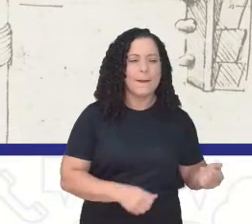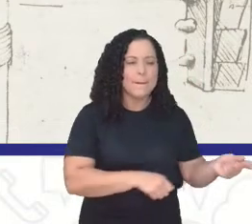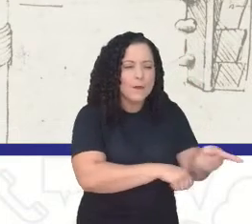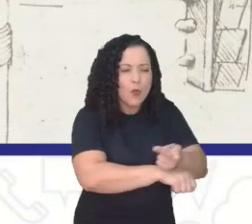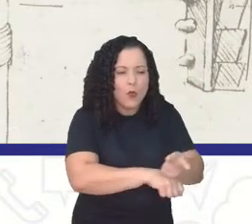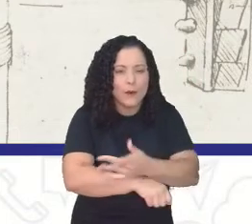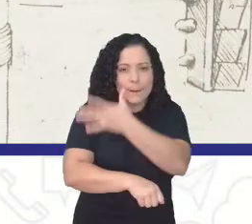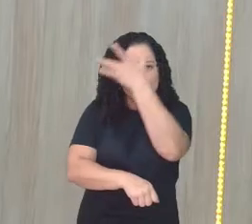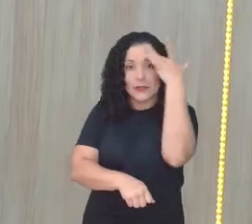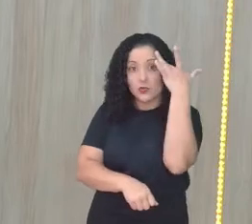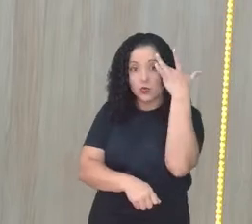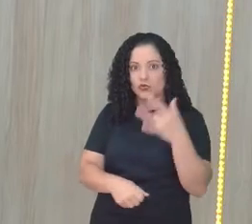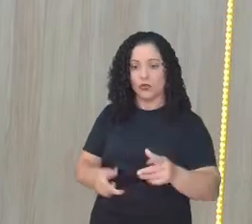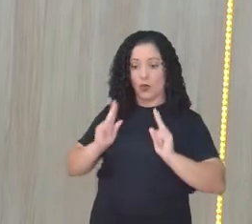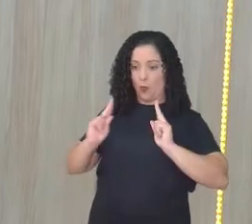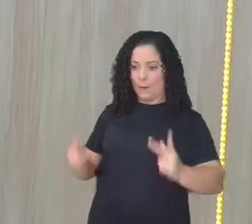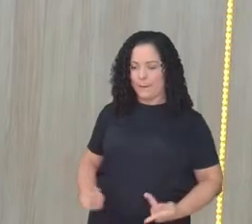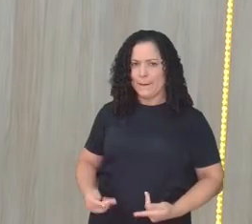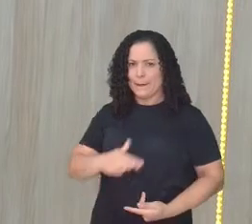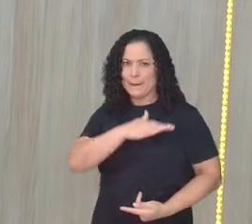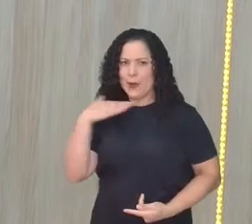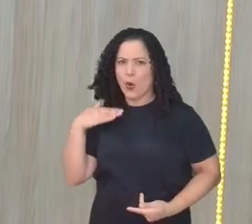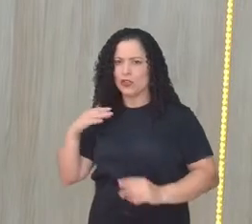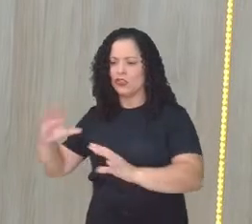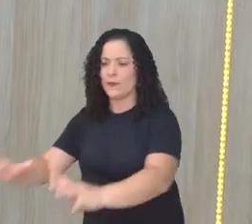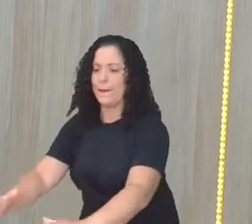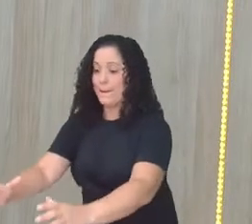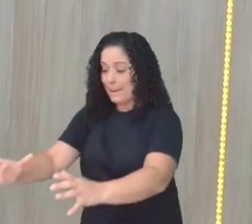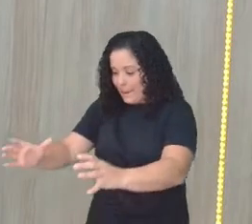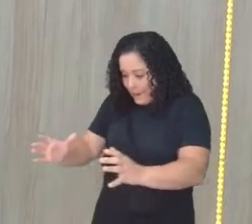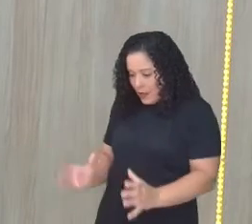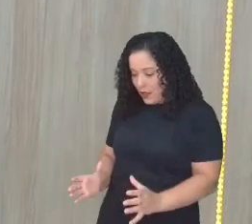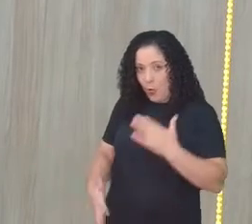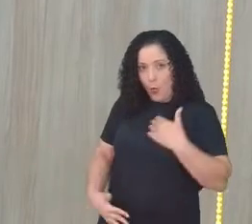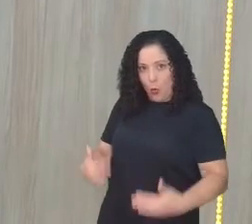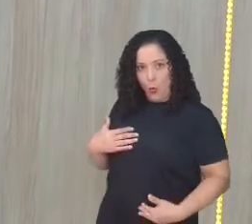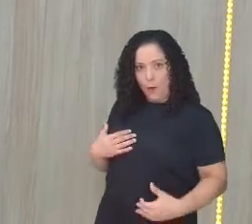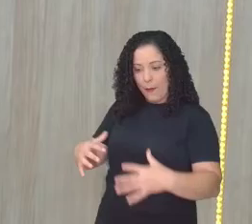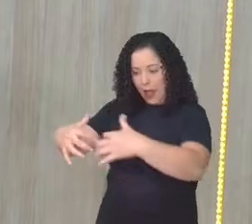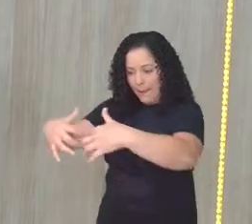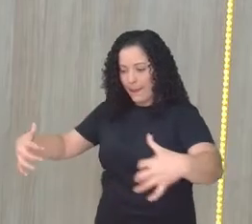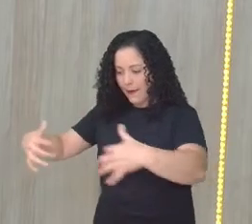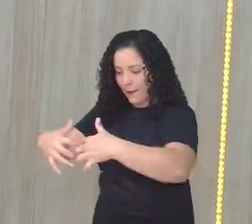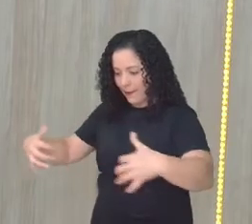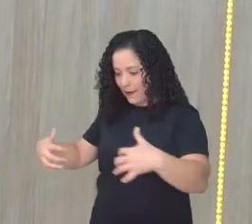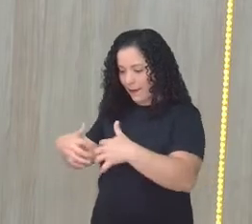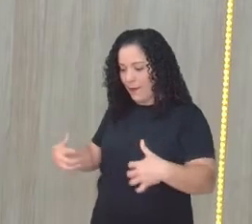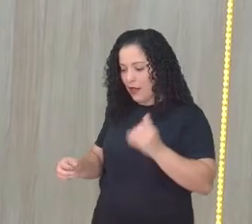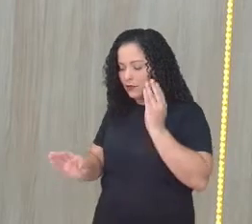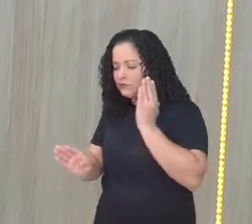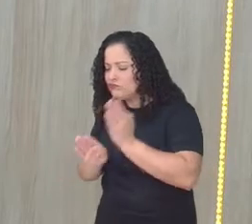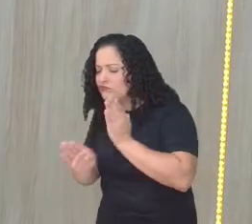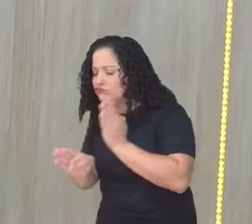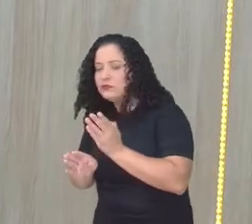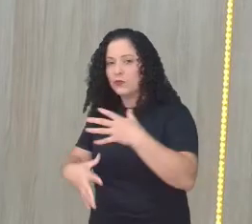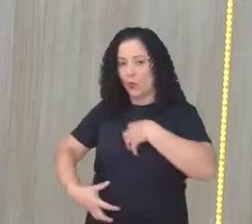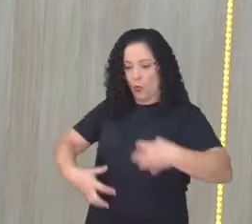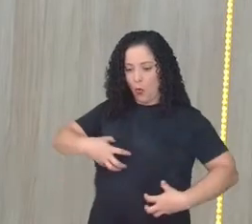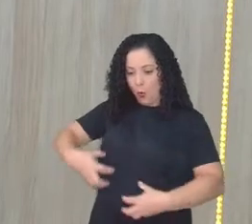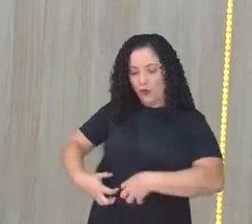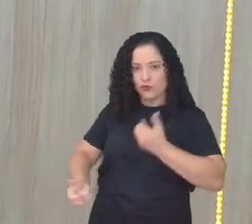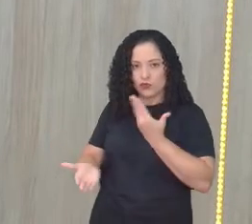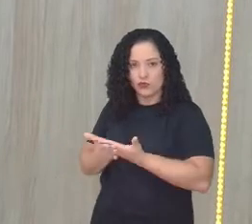seres humanos, né, para produzir esses estudos, muitos foram perseguidos. Por exemplo, quando a gente estuda,